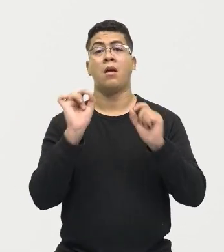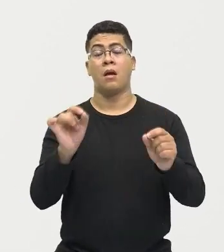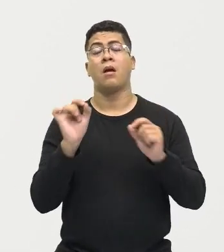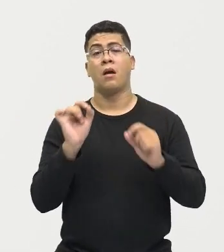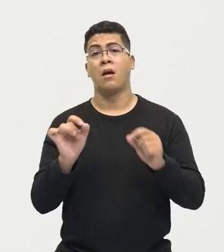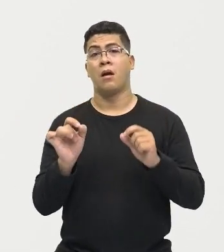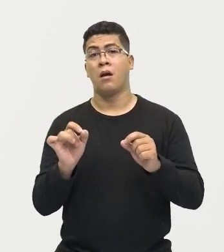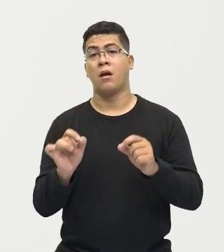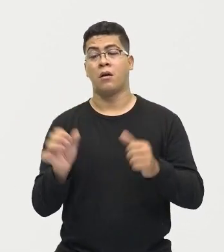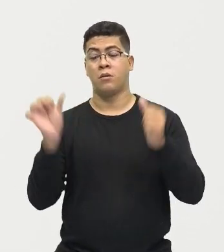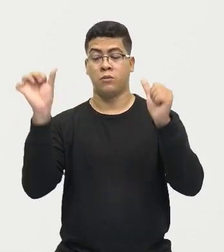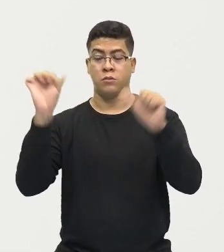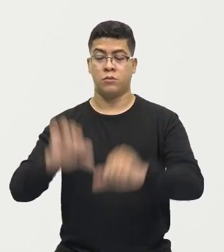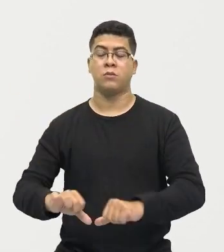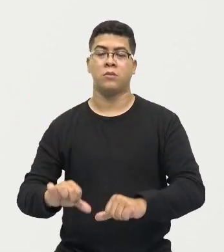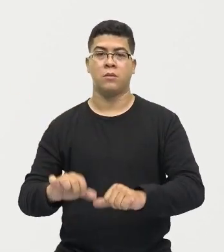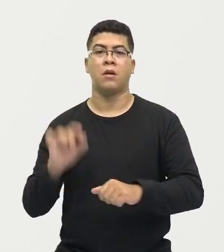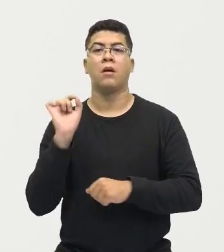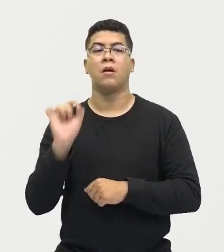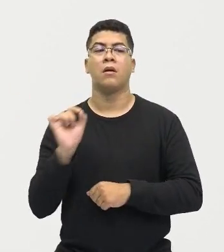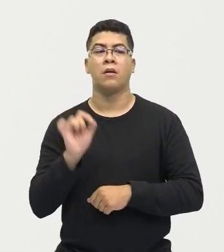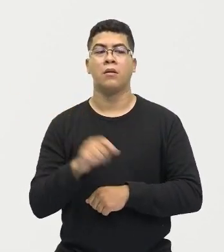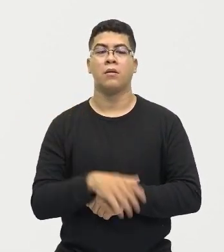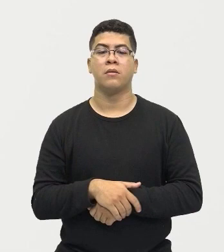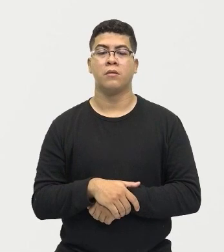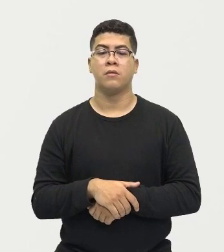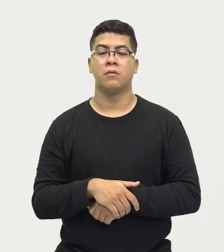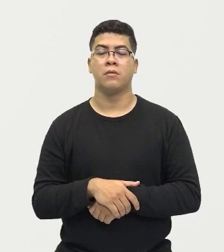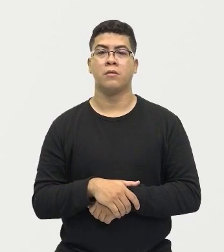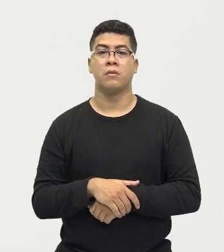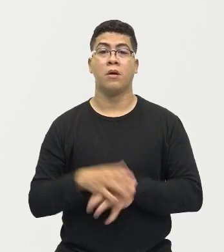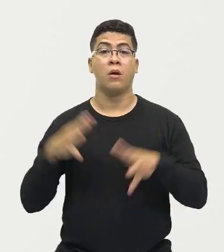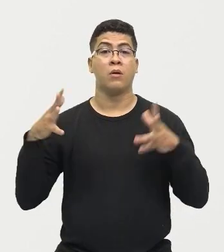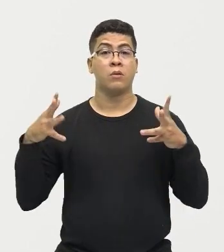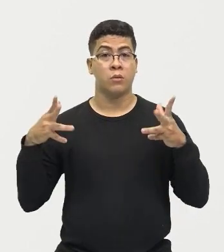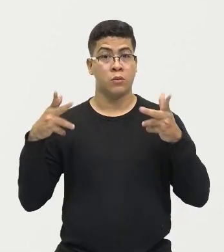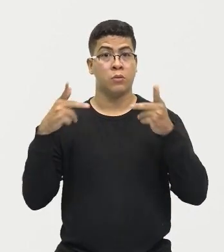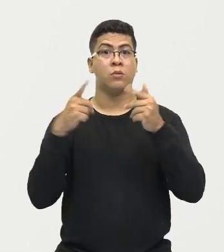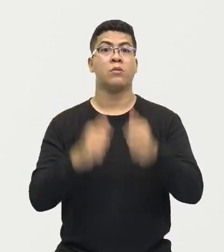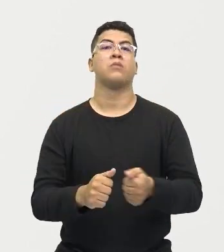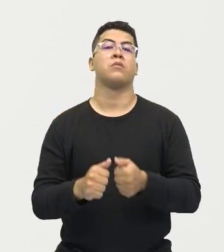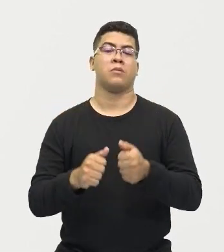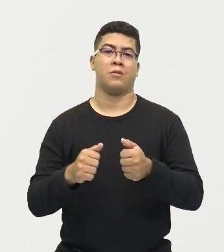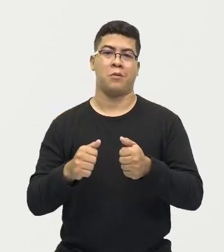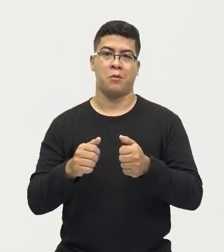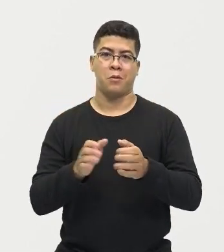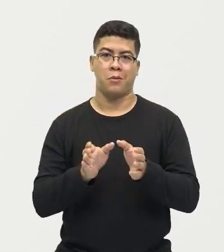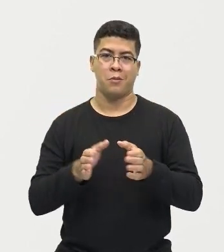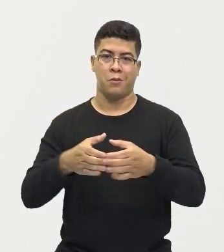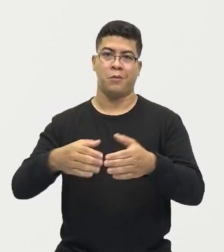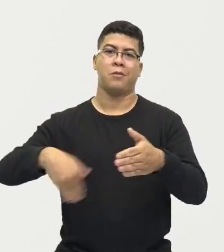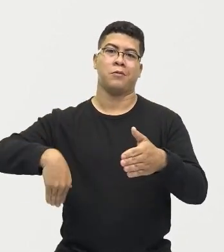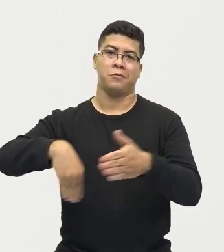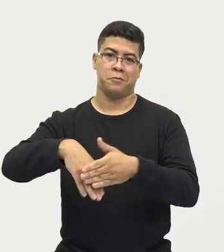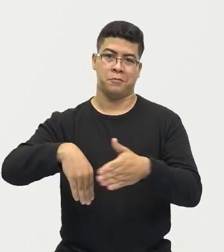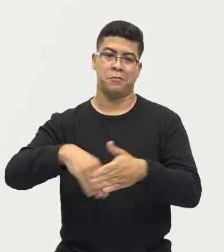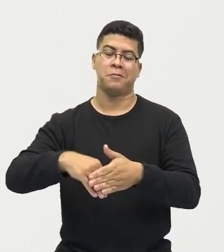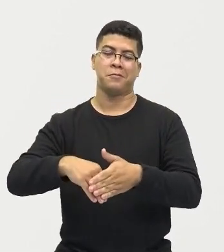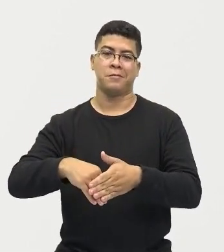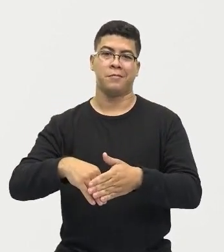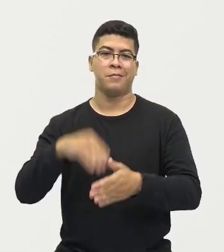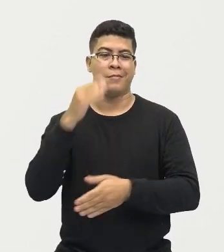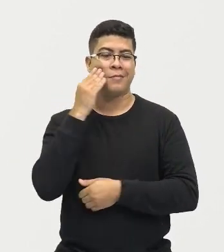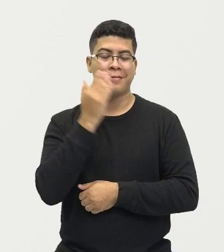time havia jogado mal? Quem? Todos os jogadores, exatamente. Está aqui o sujeito da